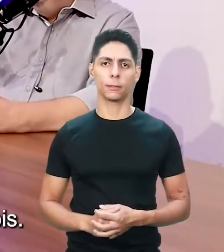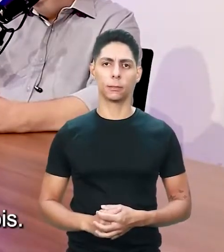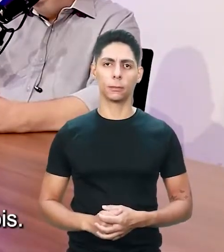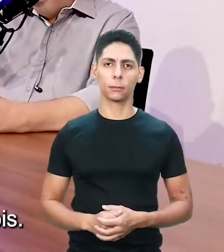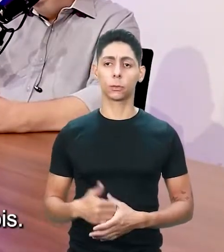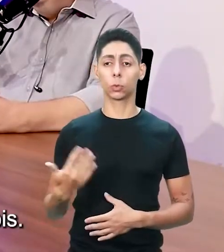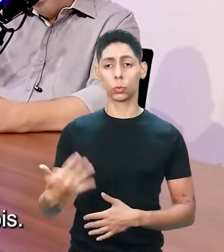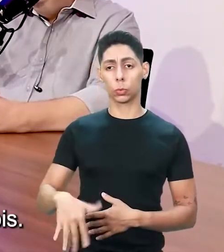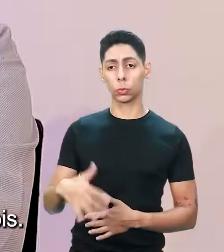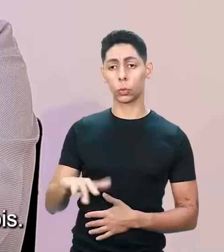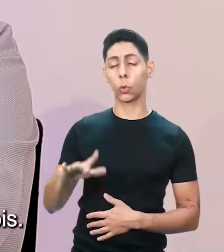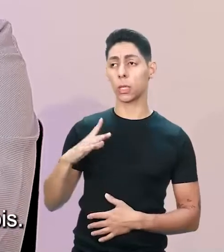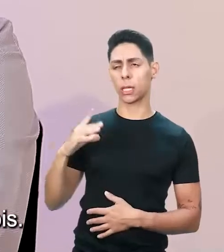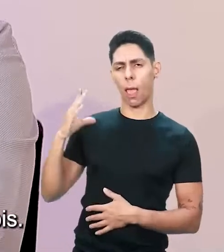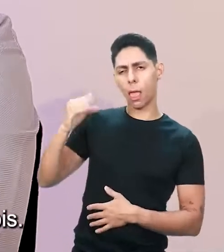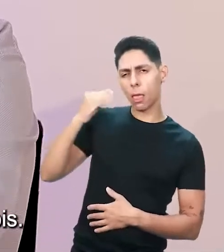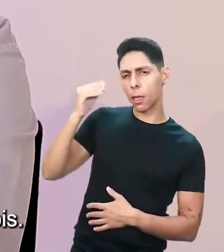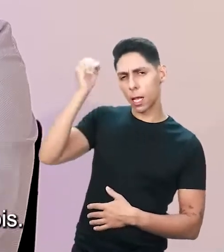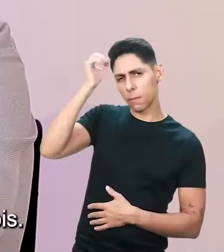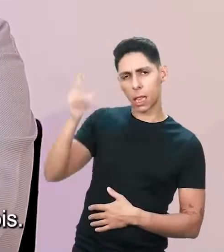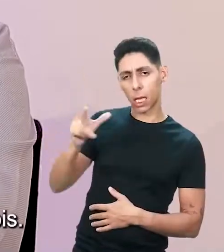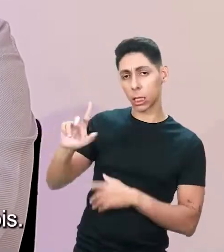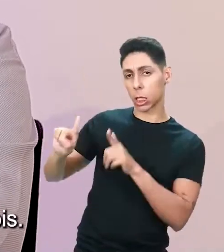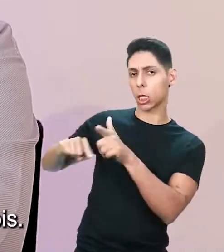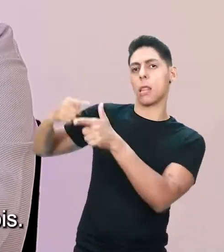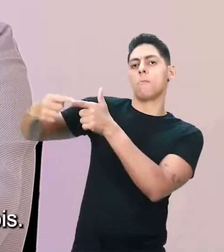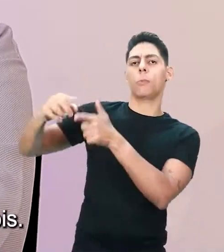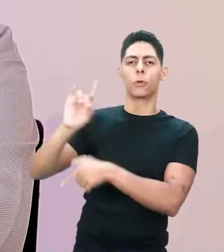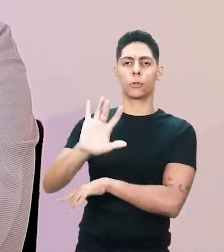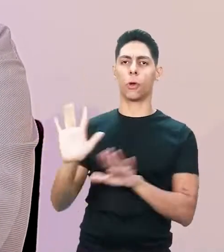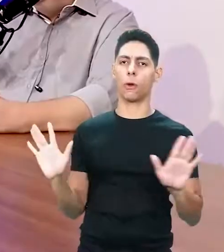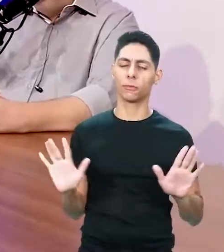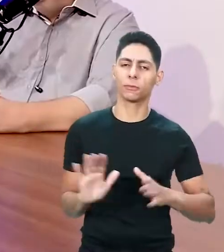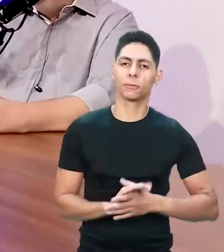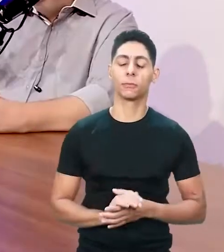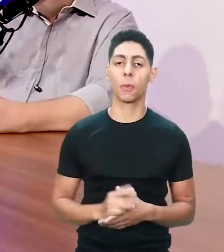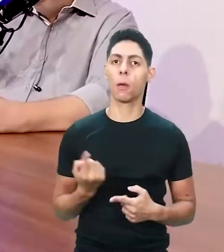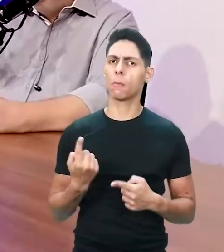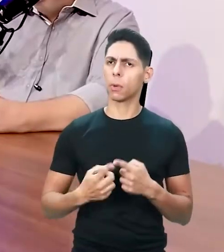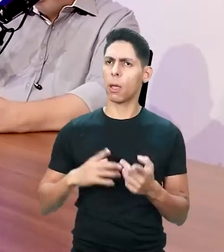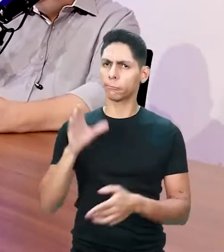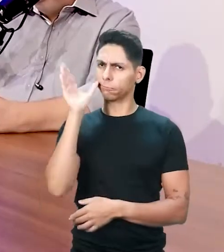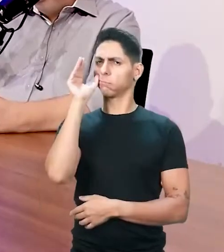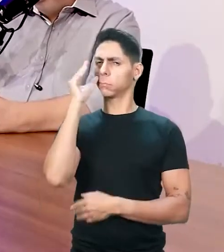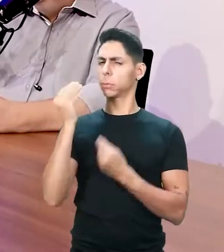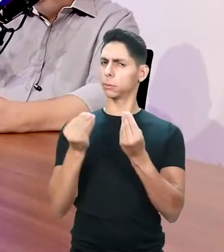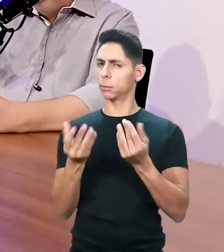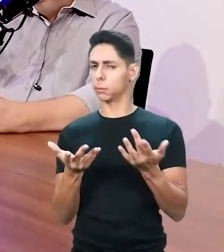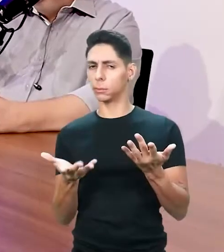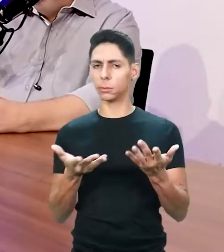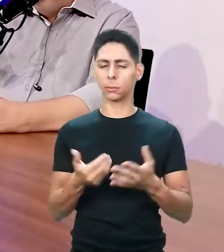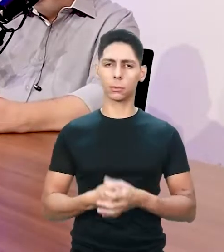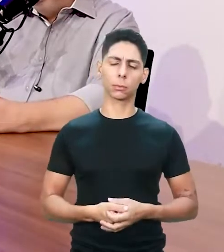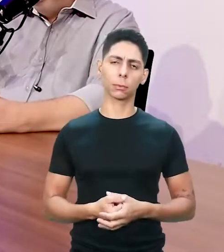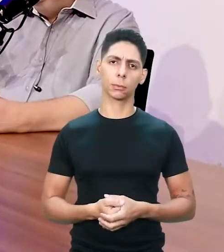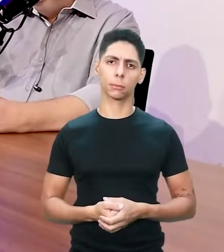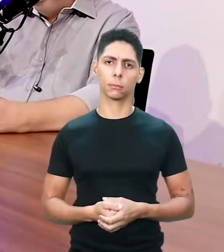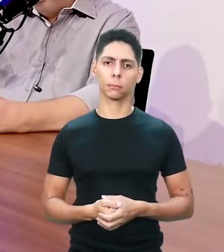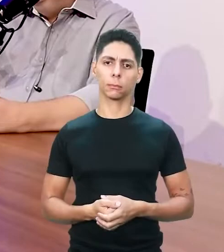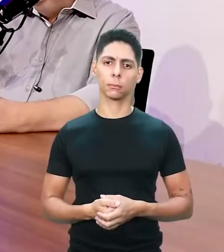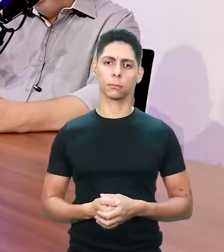do chaveco só veio depois. Veio depois. Ó, é curioso, porque eu tinha